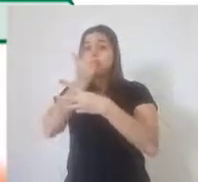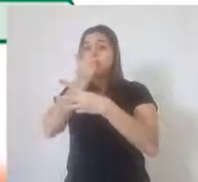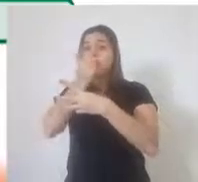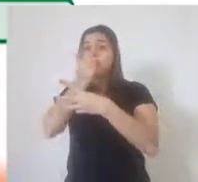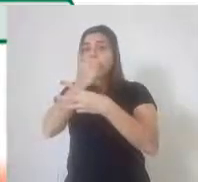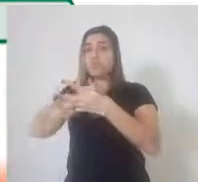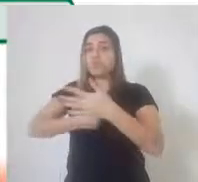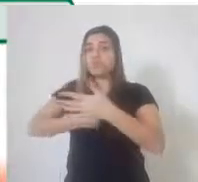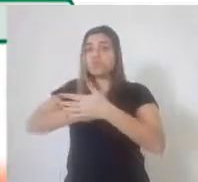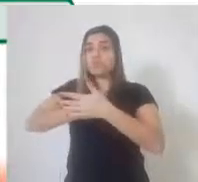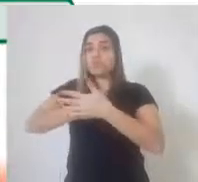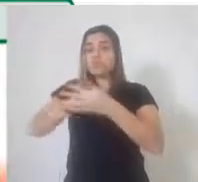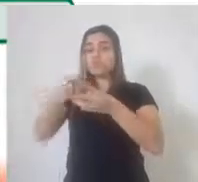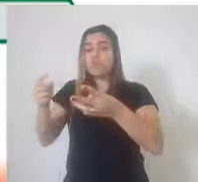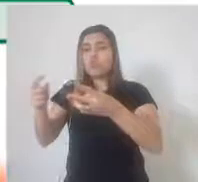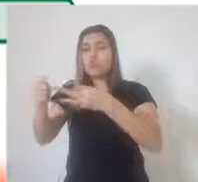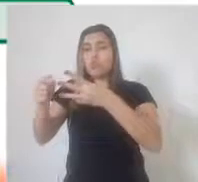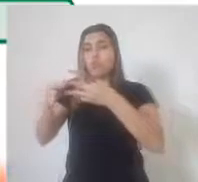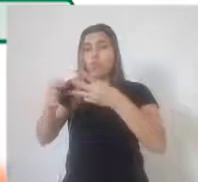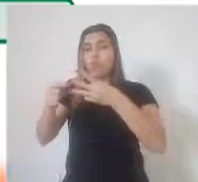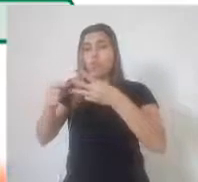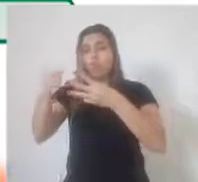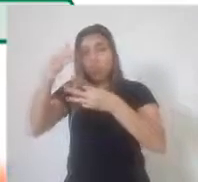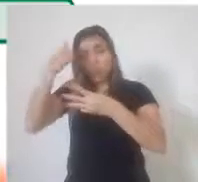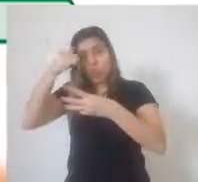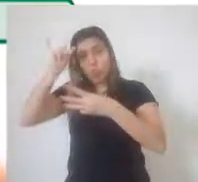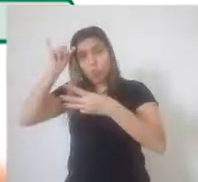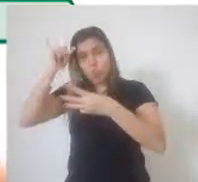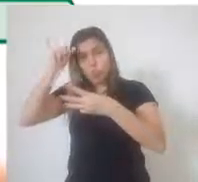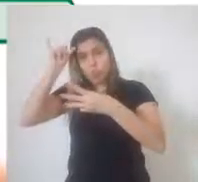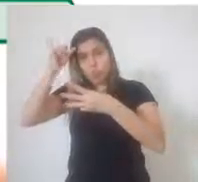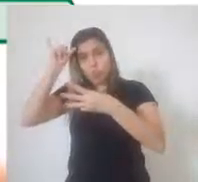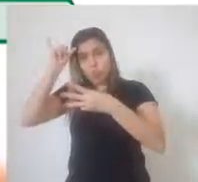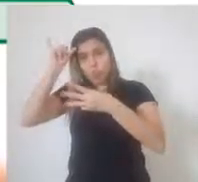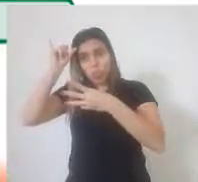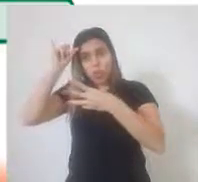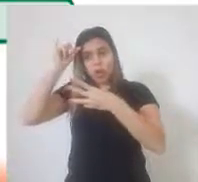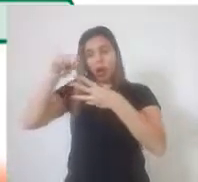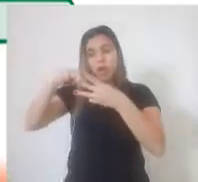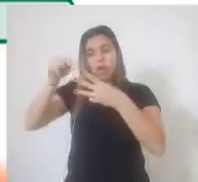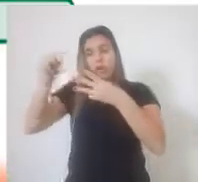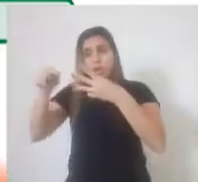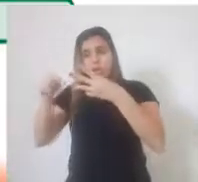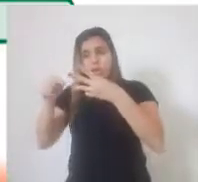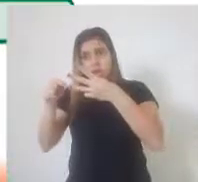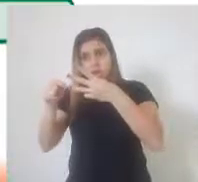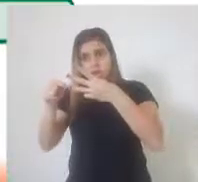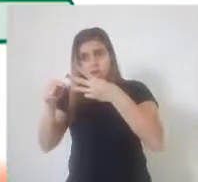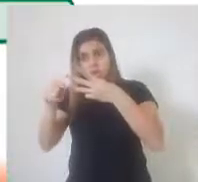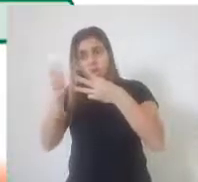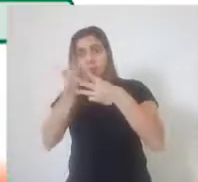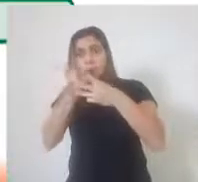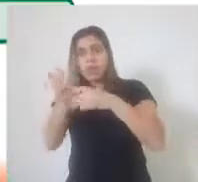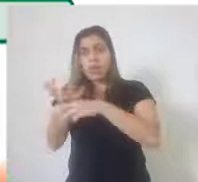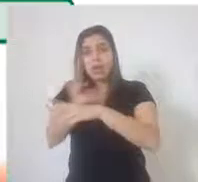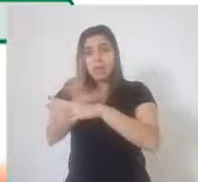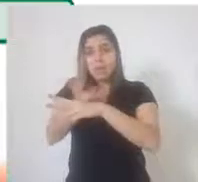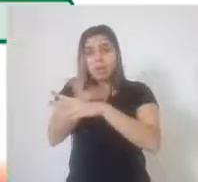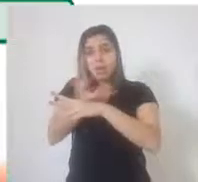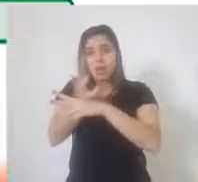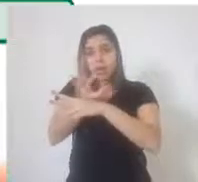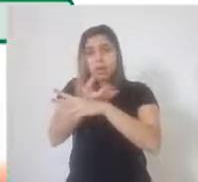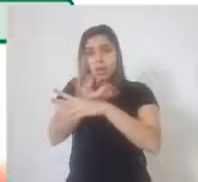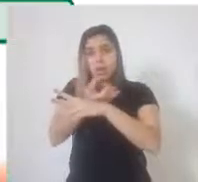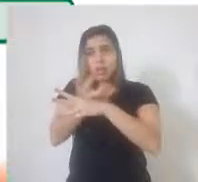se alimentar durante um intervalo de tempo, né? Considerando apenas essa fonte